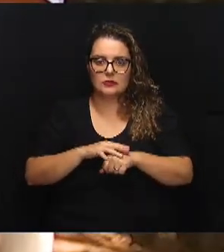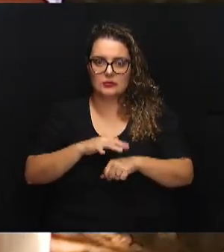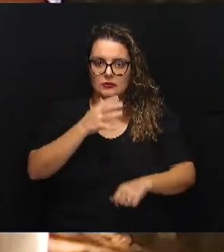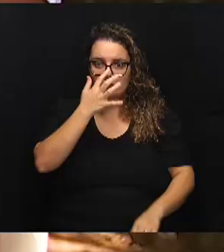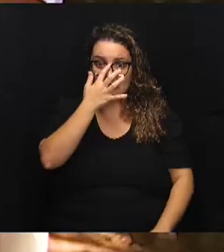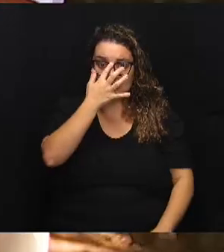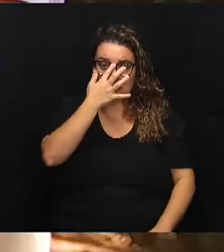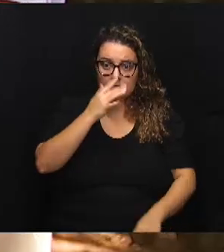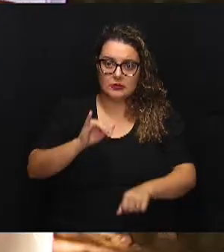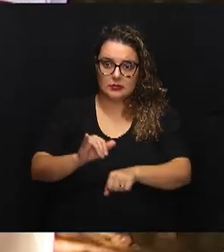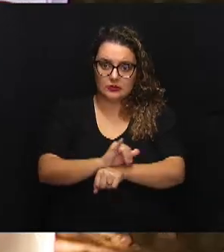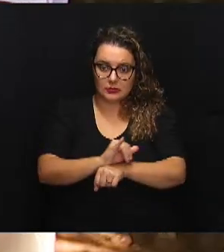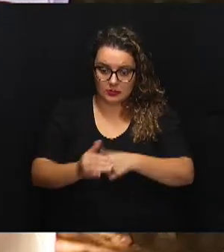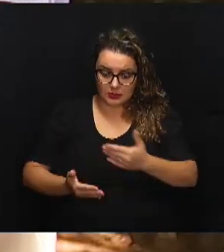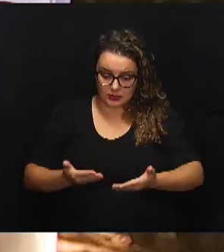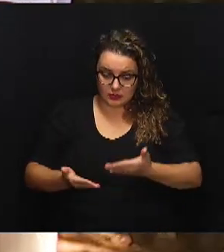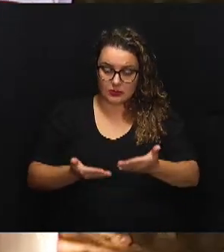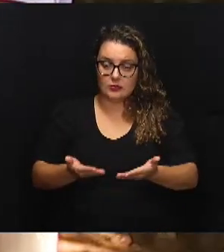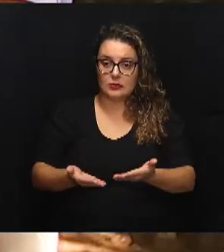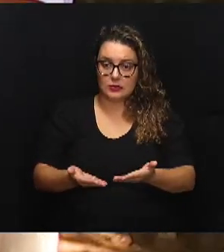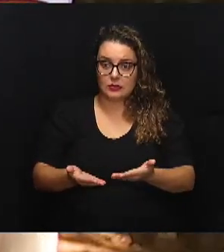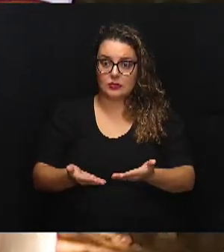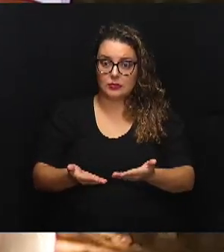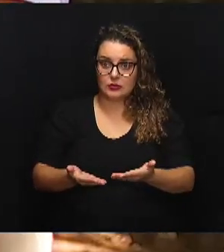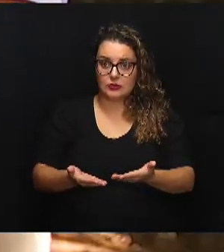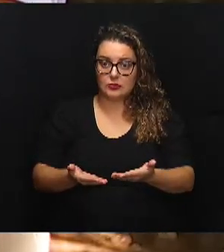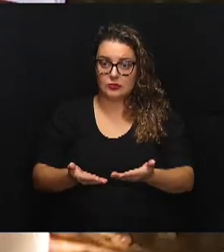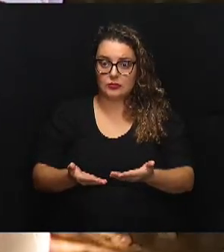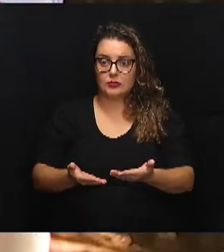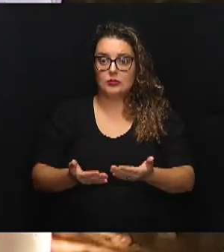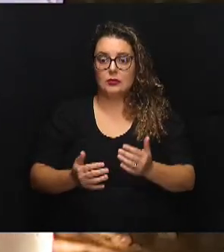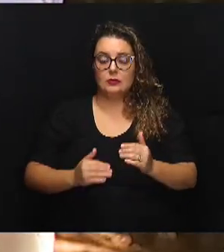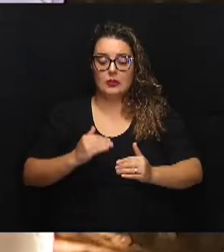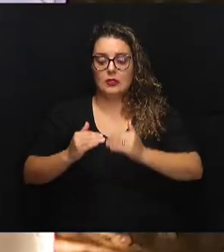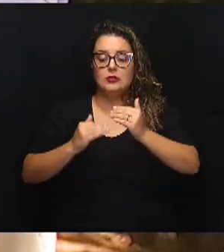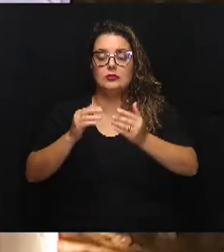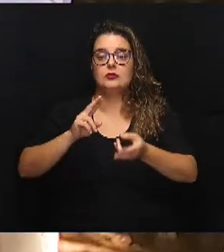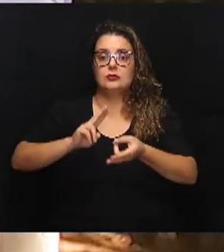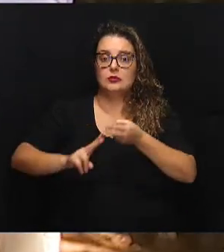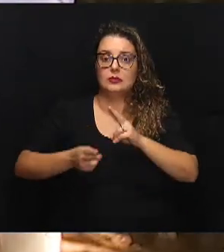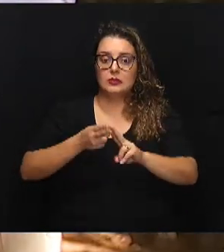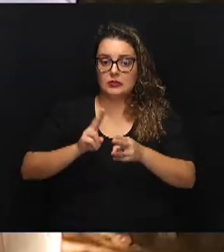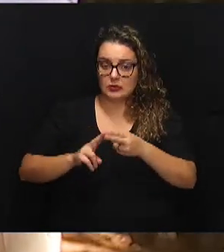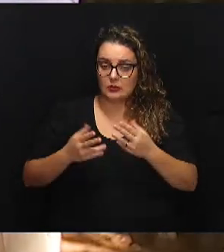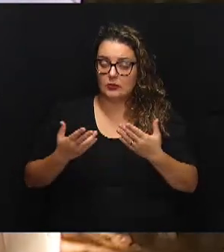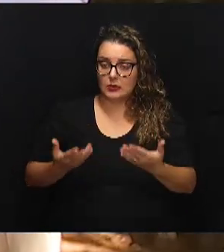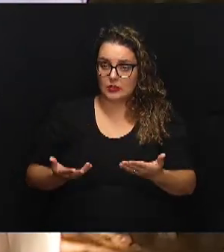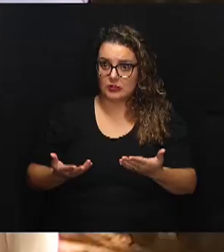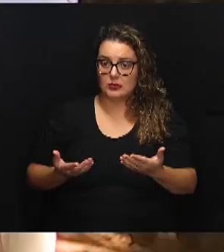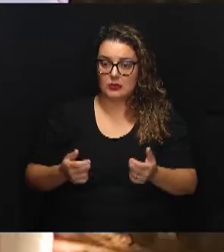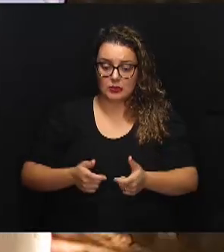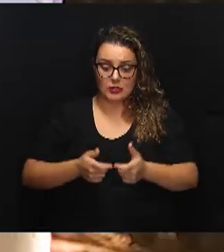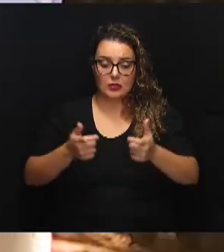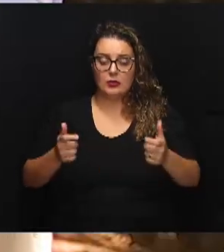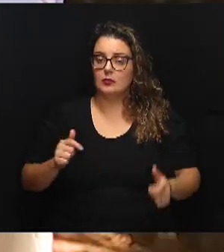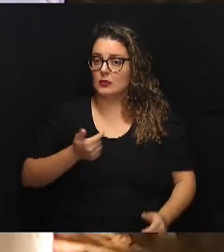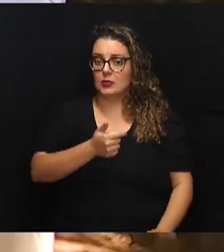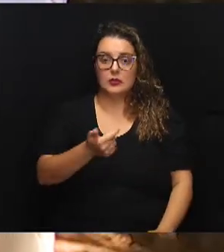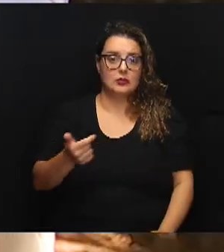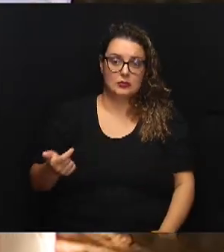As ferramentas para lidar com ela, a fim de desenvolver as habilidades que a maioria deles não